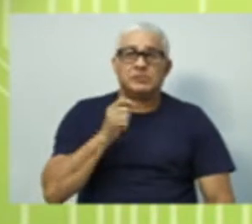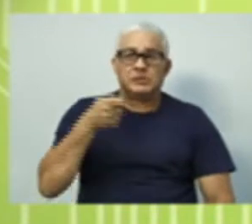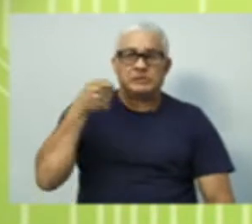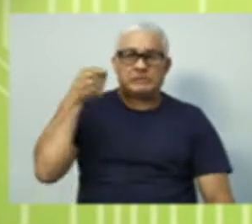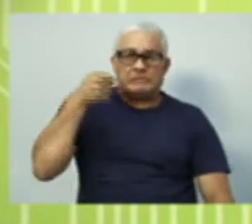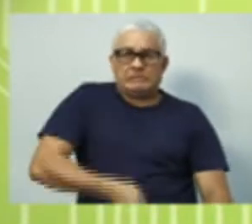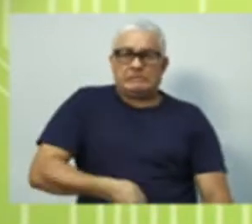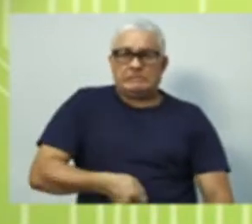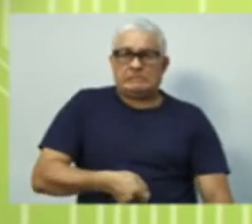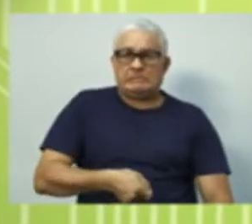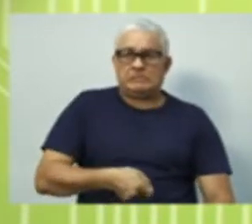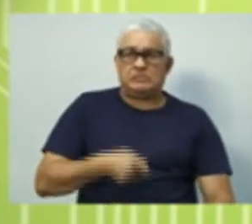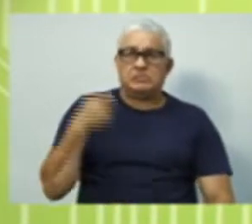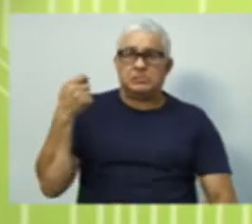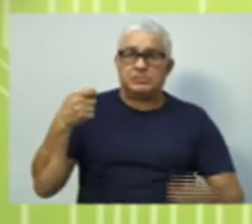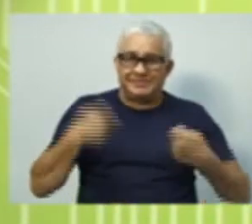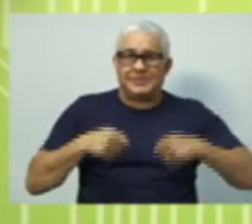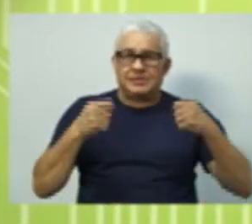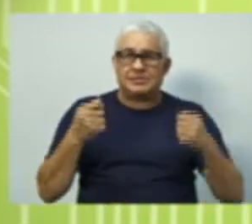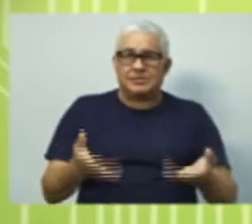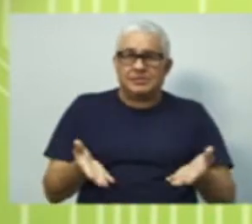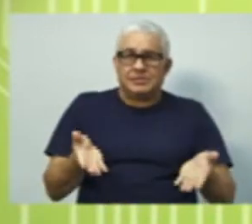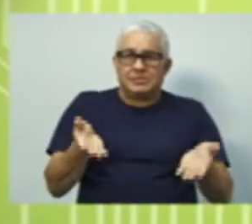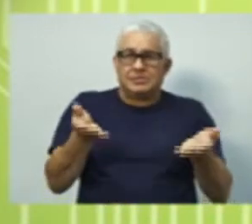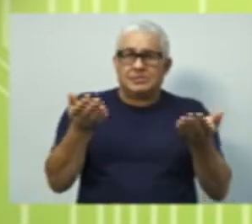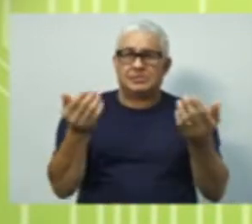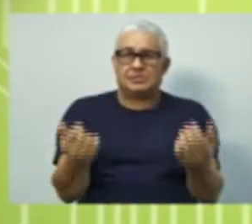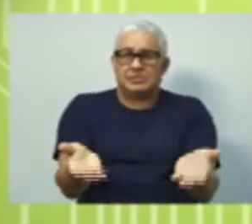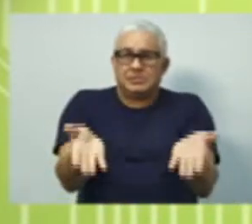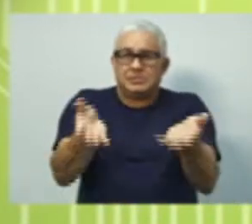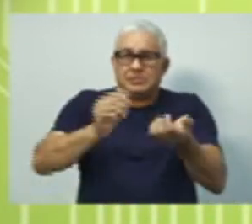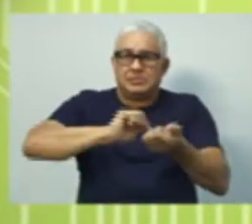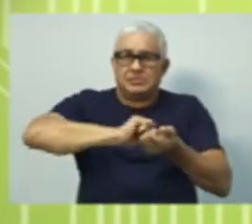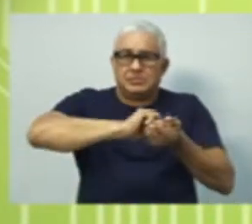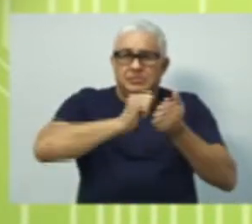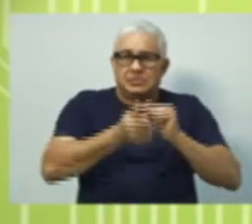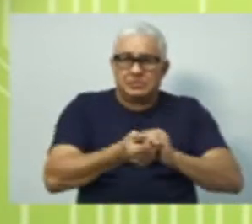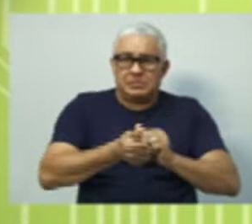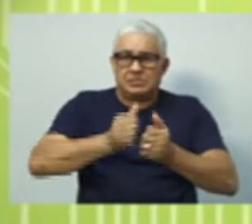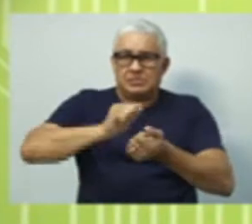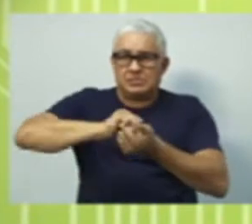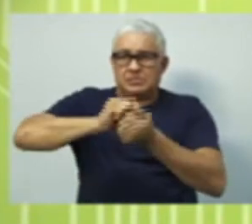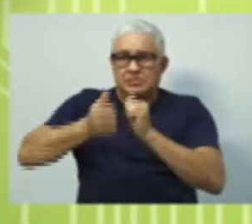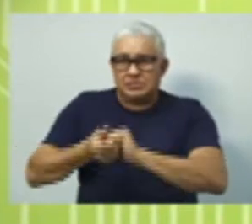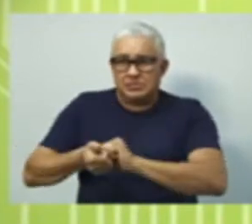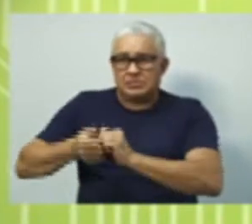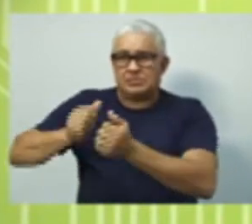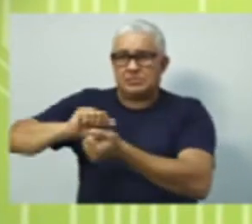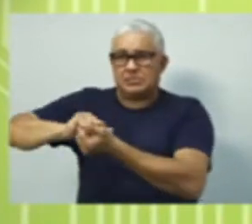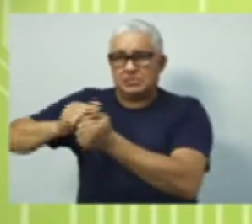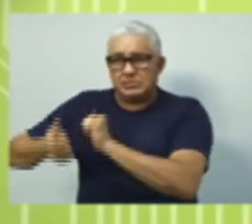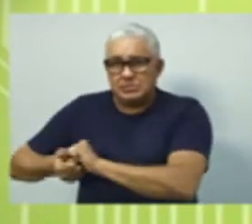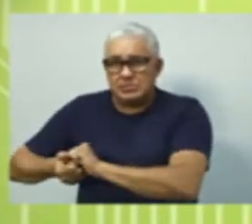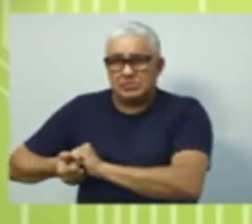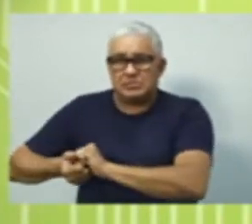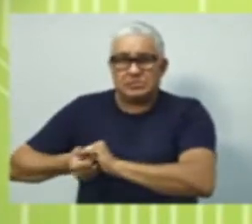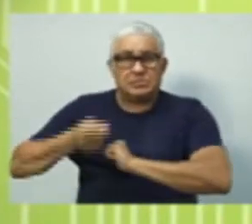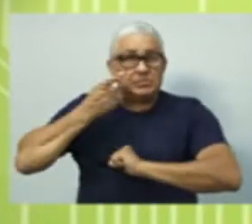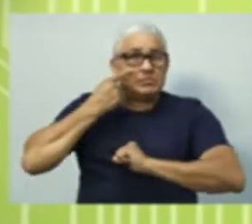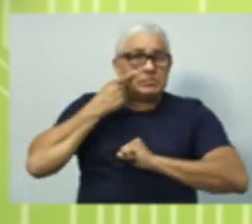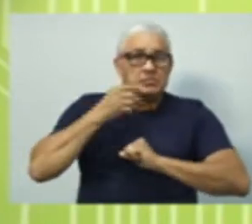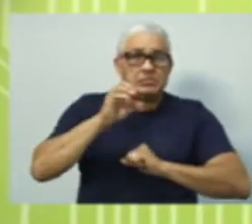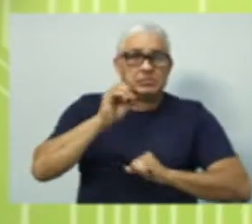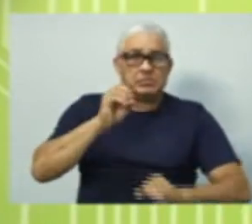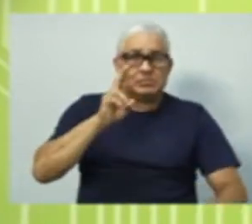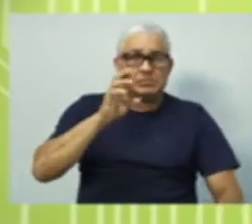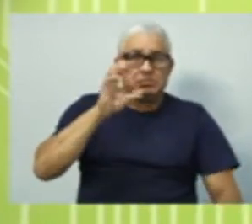rígido, ele tem que ser flexível. Ele tem que se adaptando no decorrer do percurso, do exercício, para onde está previsto o orçamento, para que